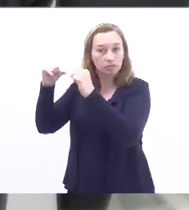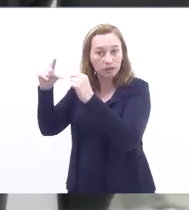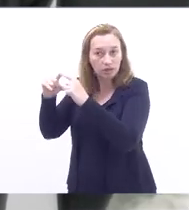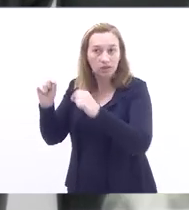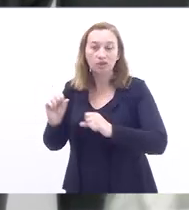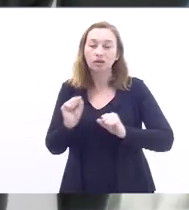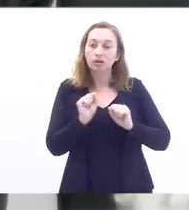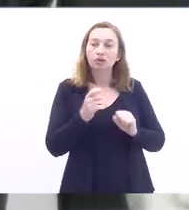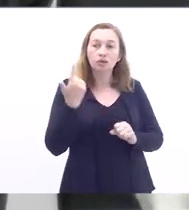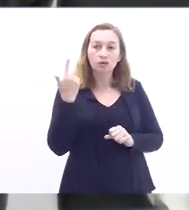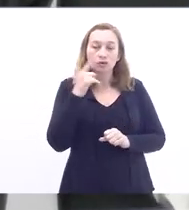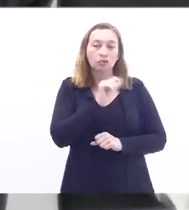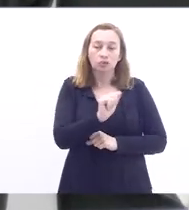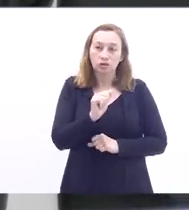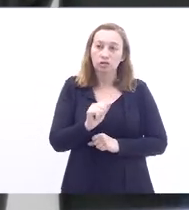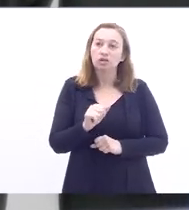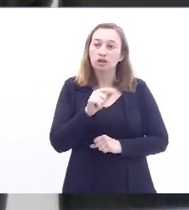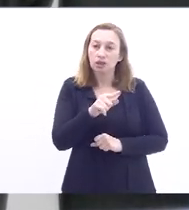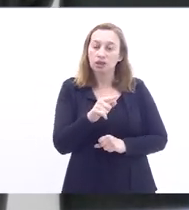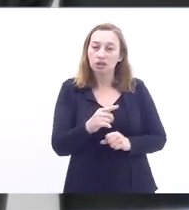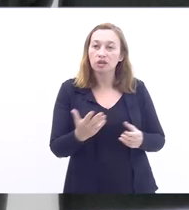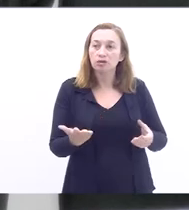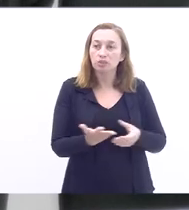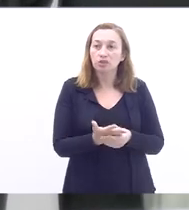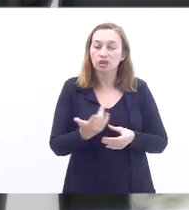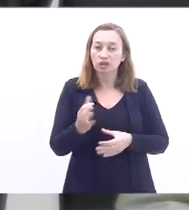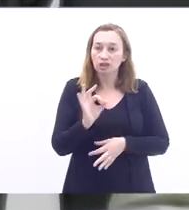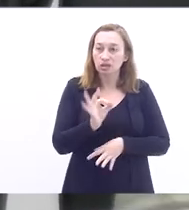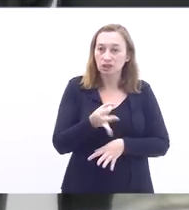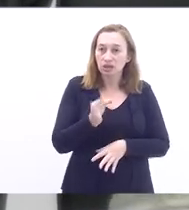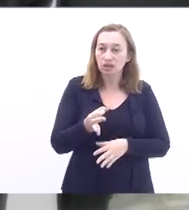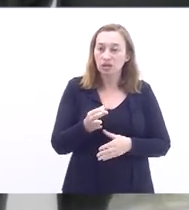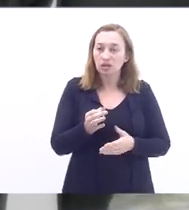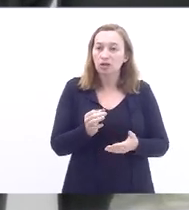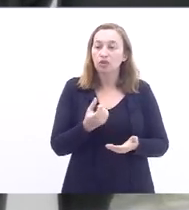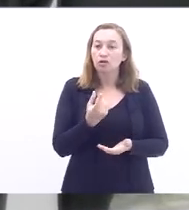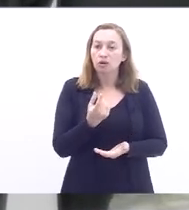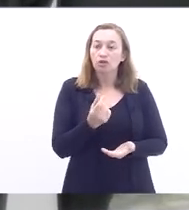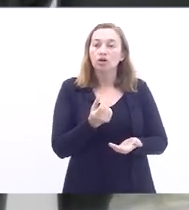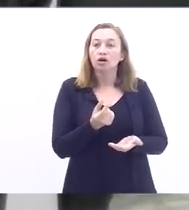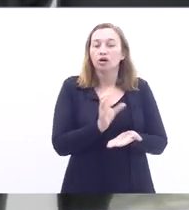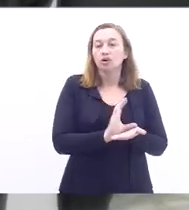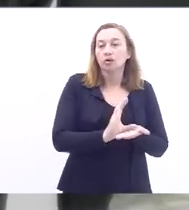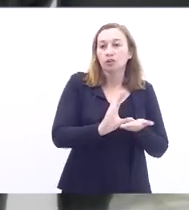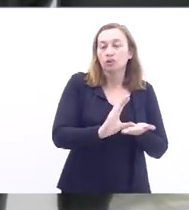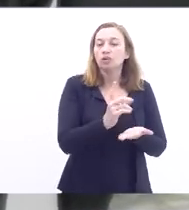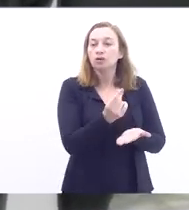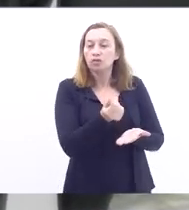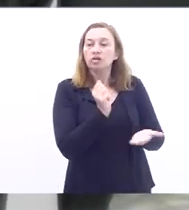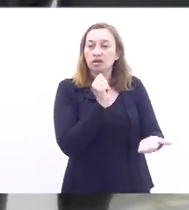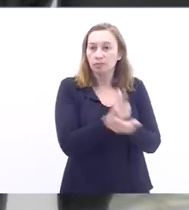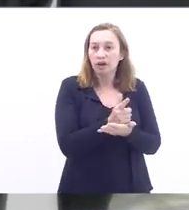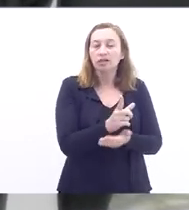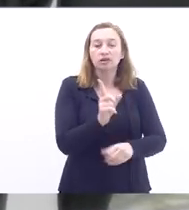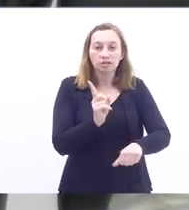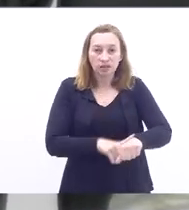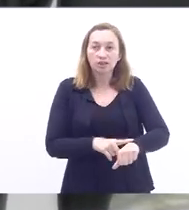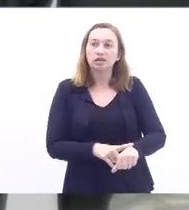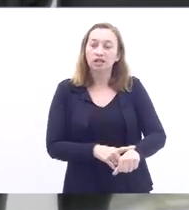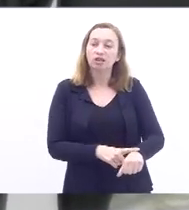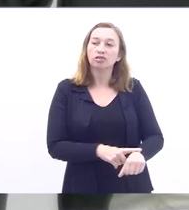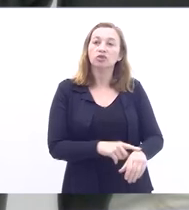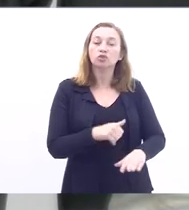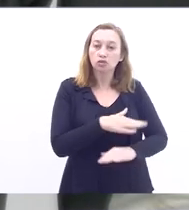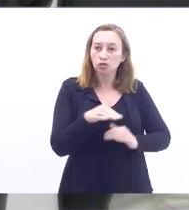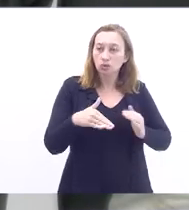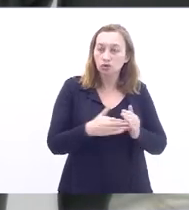enfim a gente consegue que esse processo você já é batido e não se auxílio sejam pago Ainda temos tempo para a ISO toda a parte